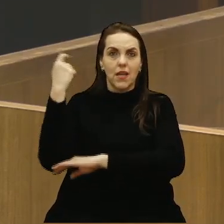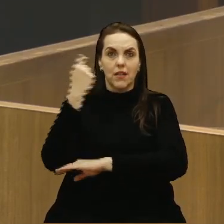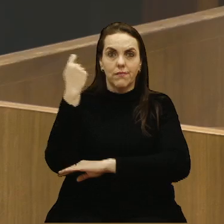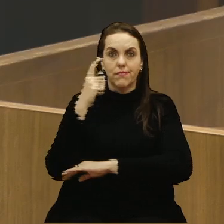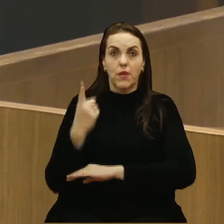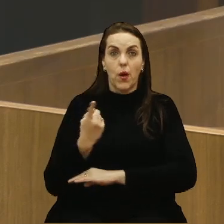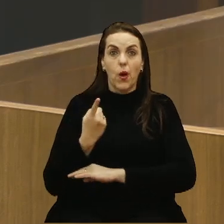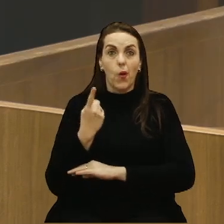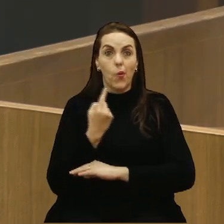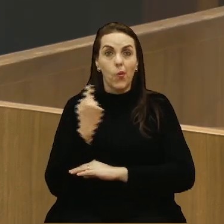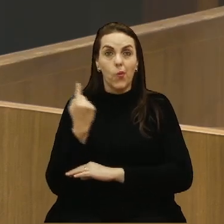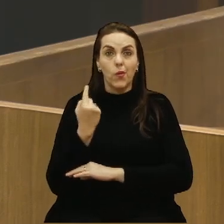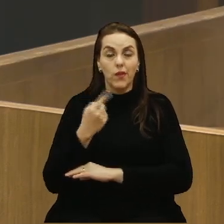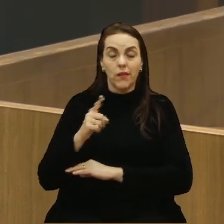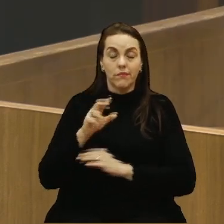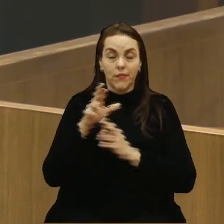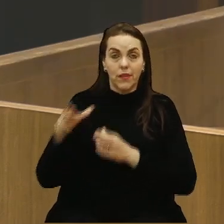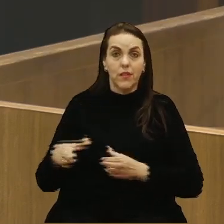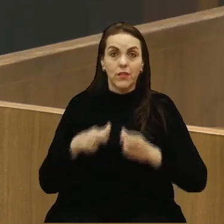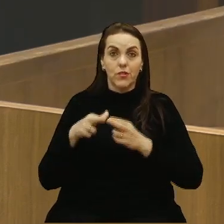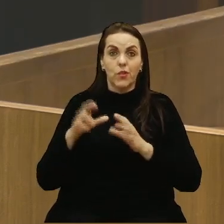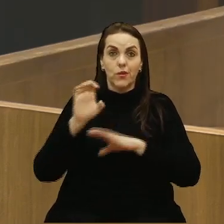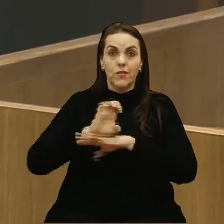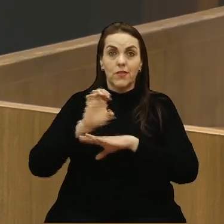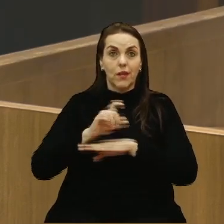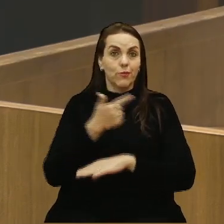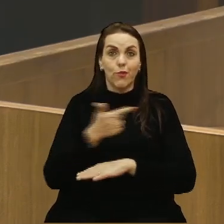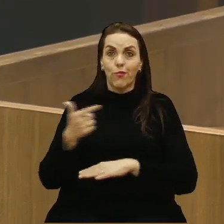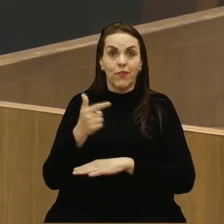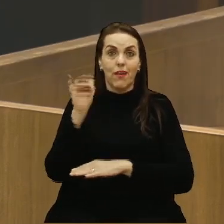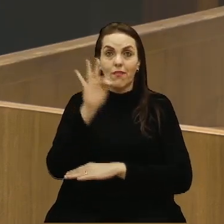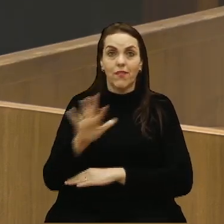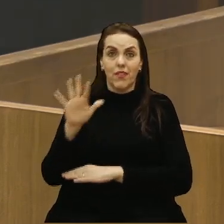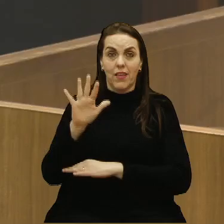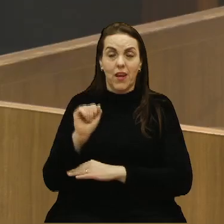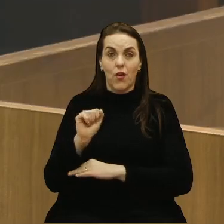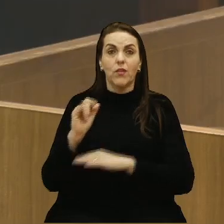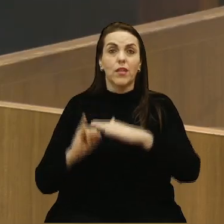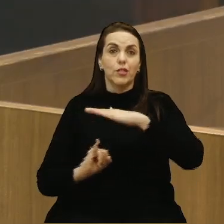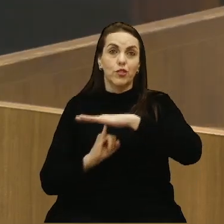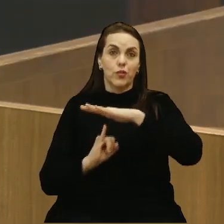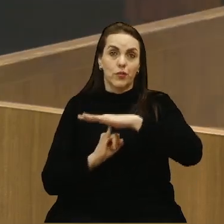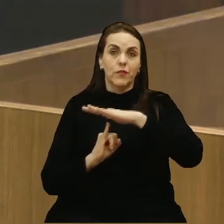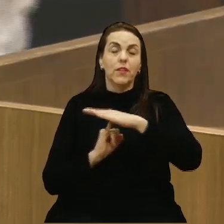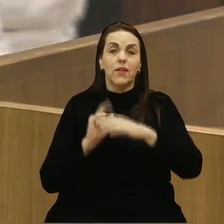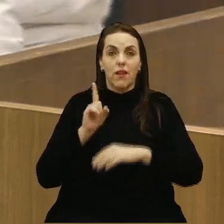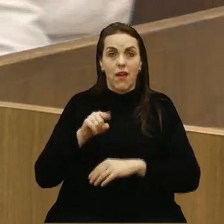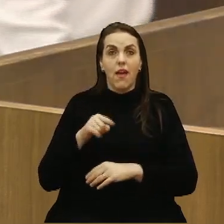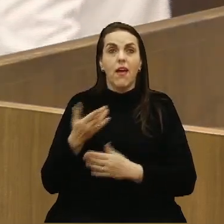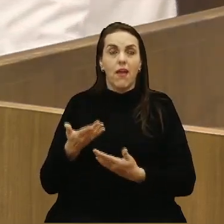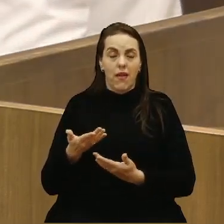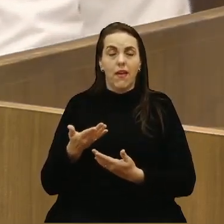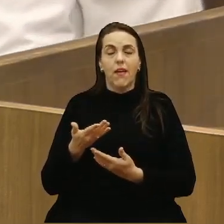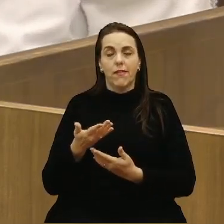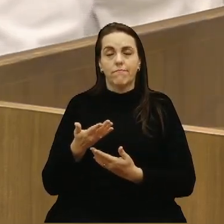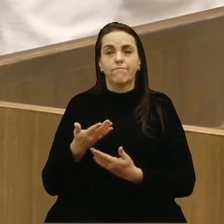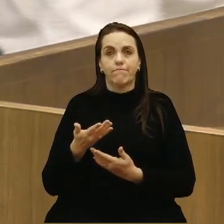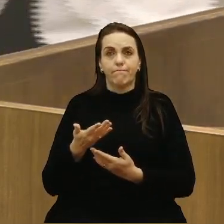única região do nosso estado que não tem universidade federal. A não ser o Instituto Federal, que é uma instituição de